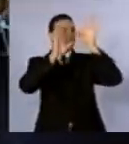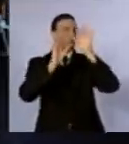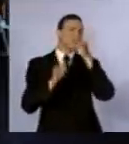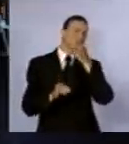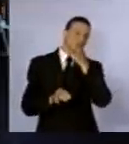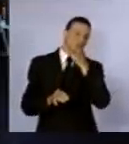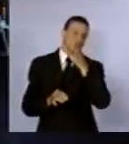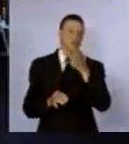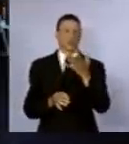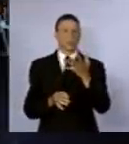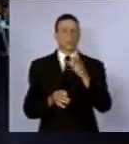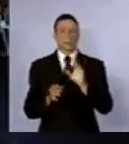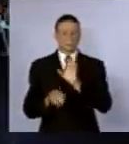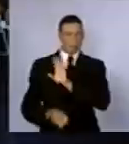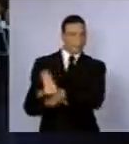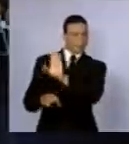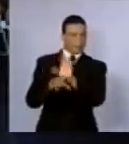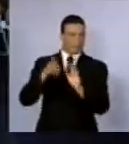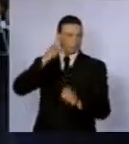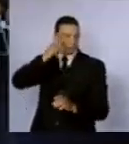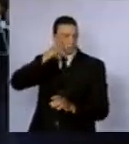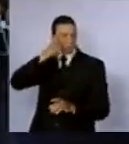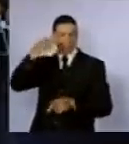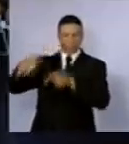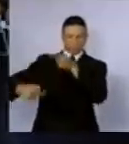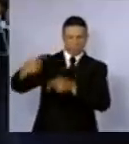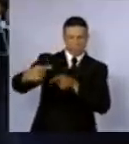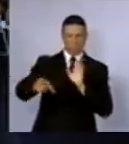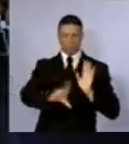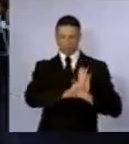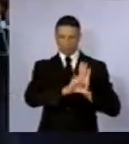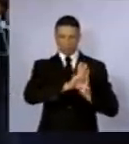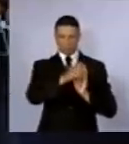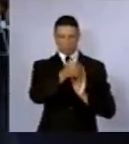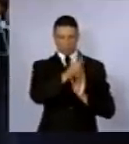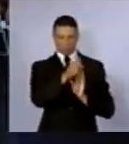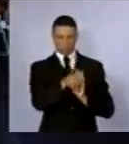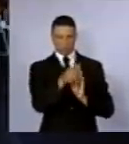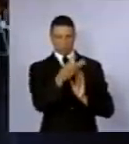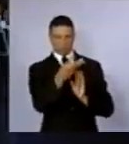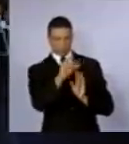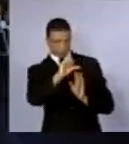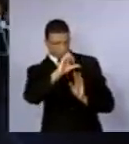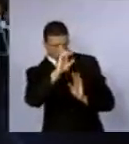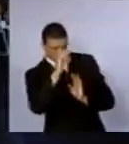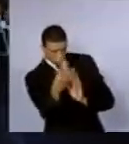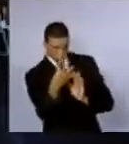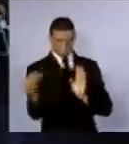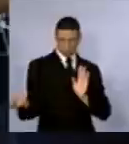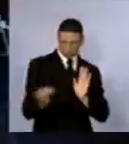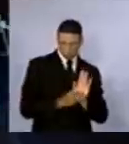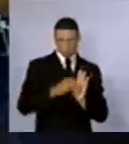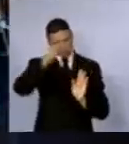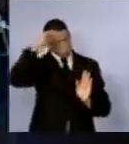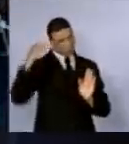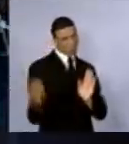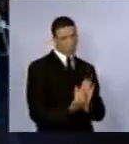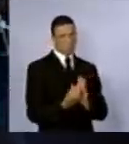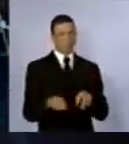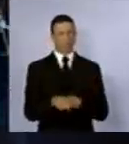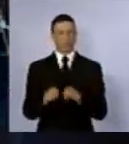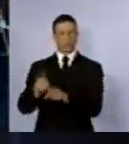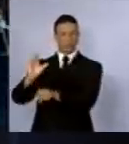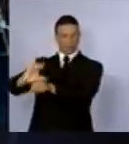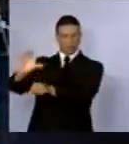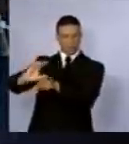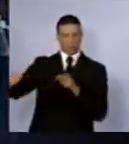defendendo e defende, né, que essa política seja fundamentada na Lei 11.934. Primeiro, porque ela tem uma referência institucional fundamentada